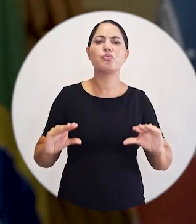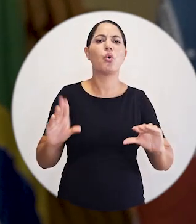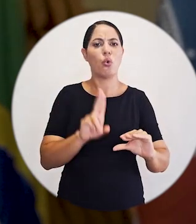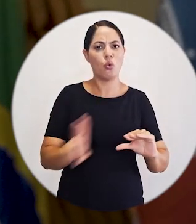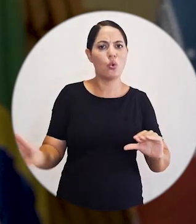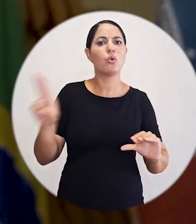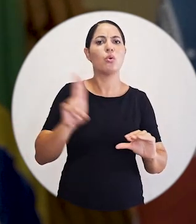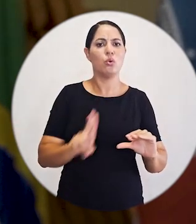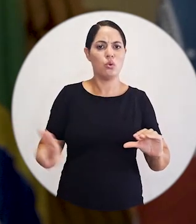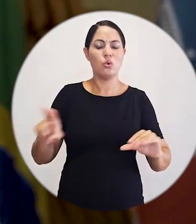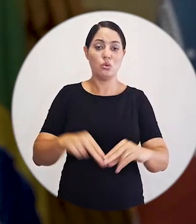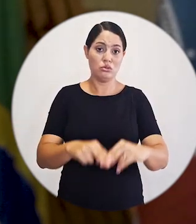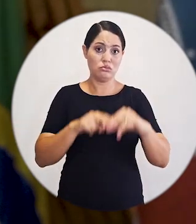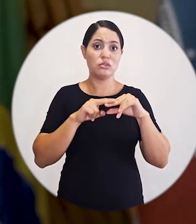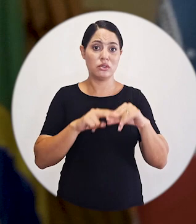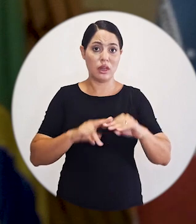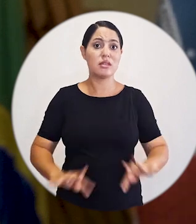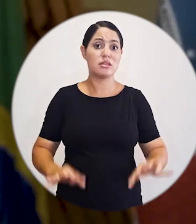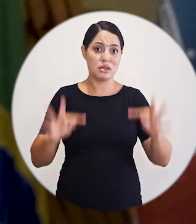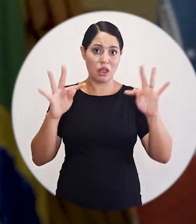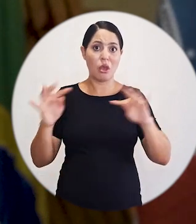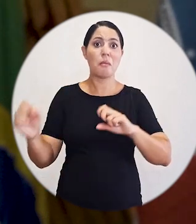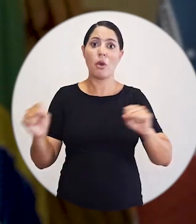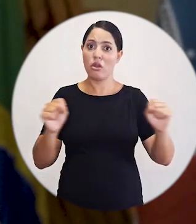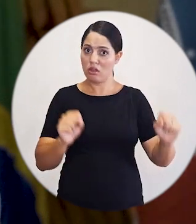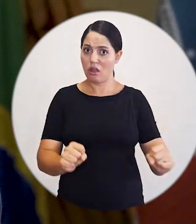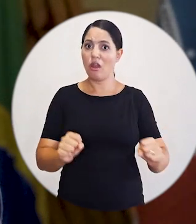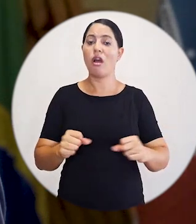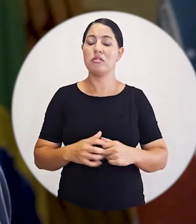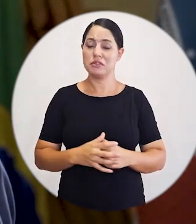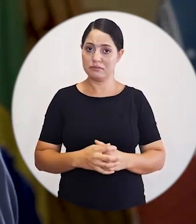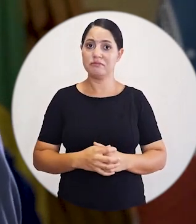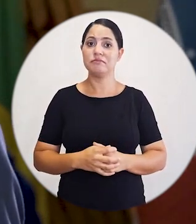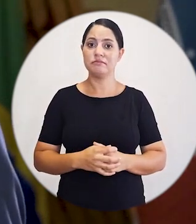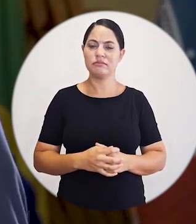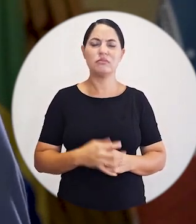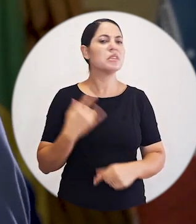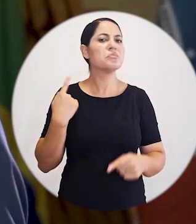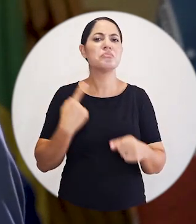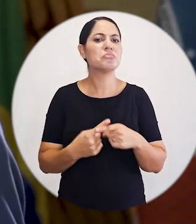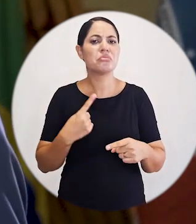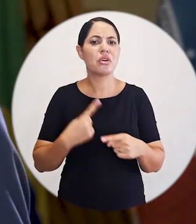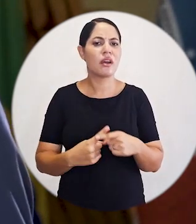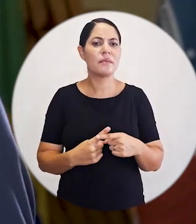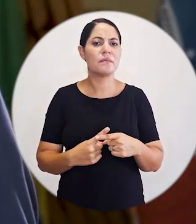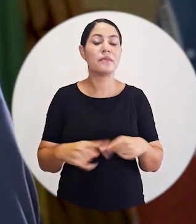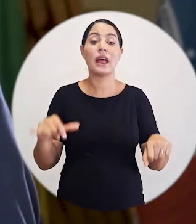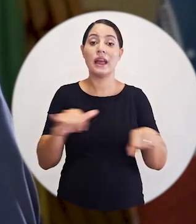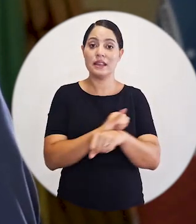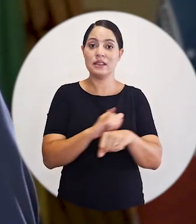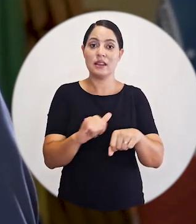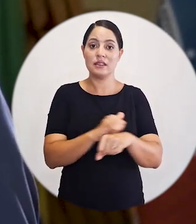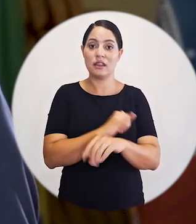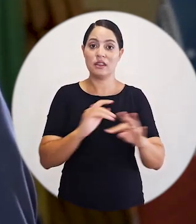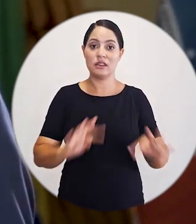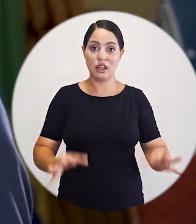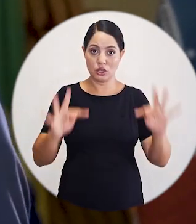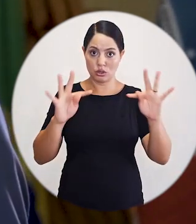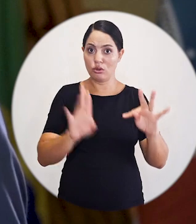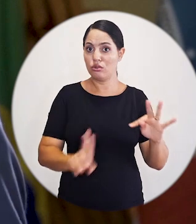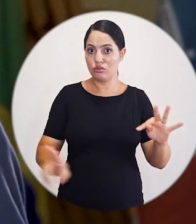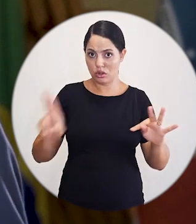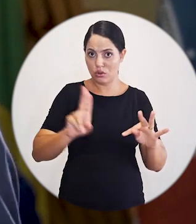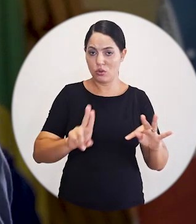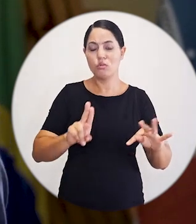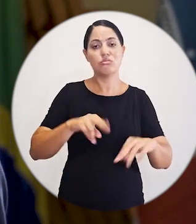conforto no uso dessa poderosa tecnologia como instrumento de trabalho. Por quê? Quando você usa esse tipo de